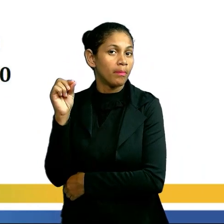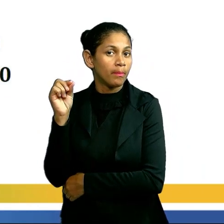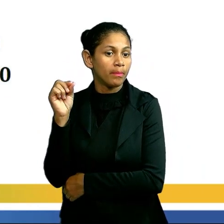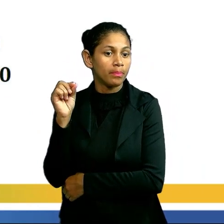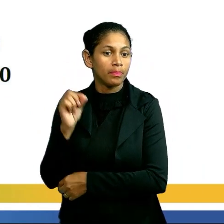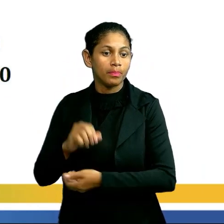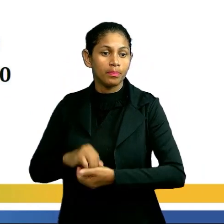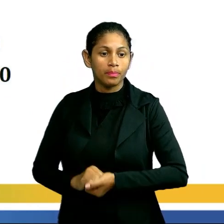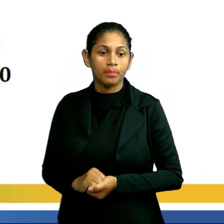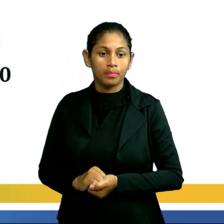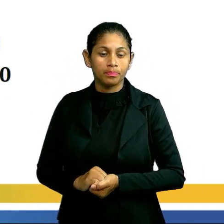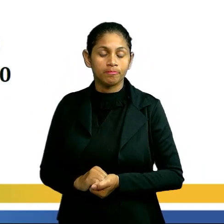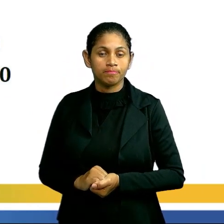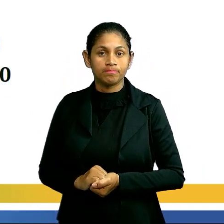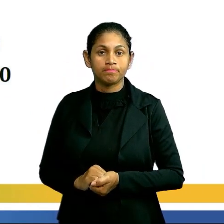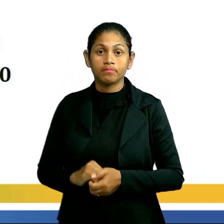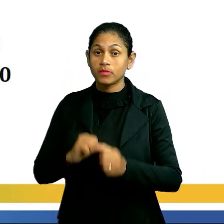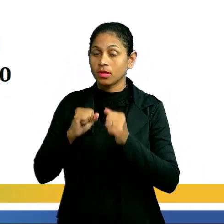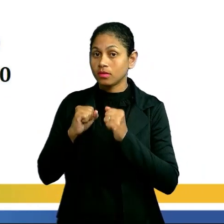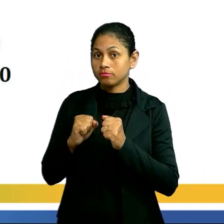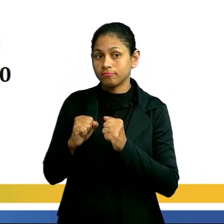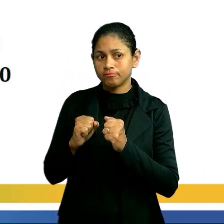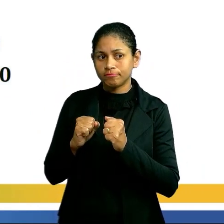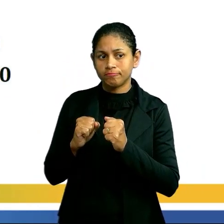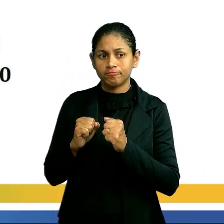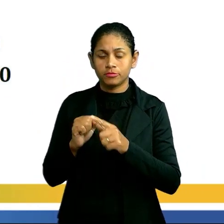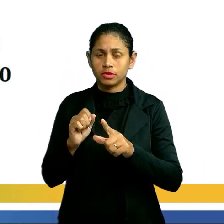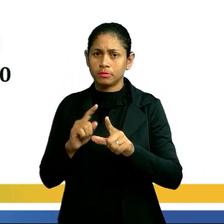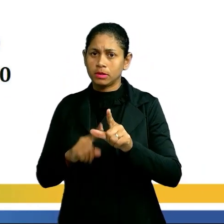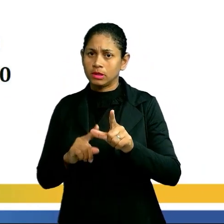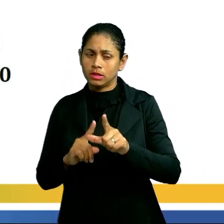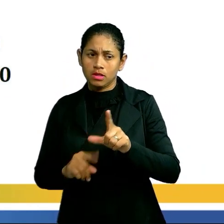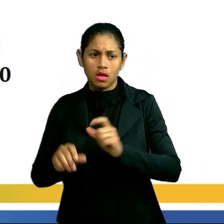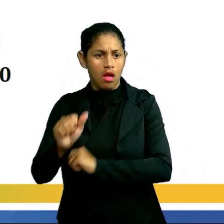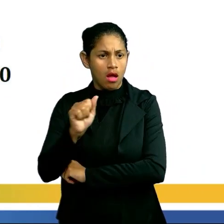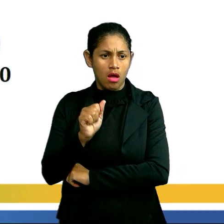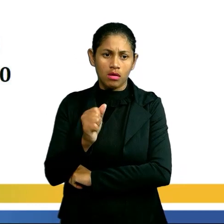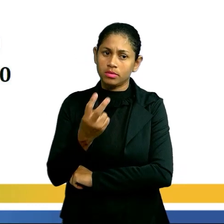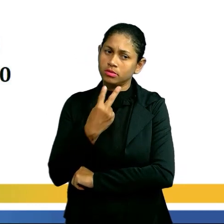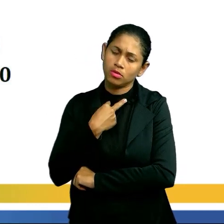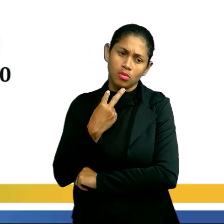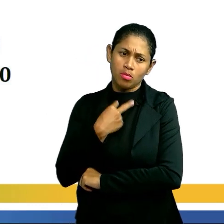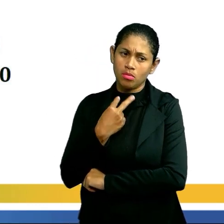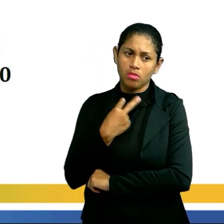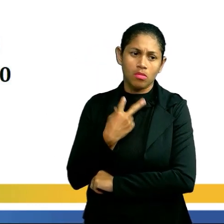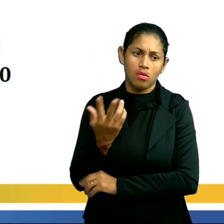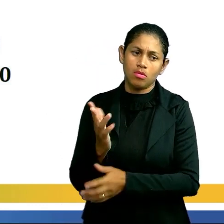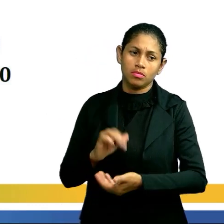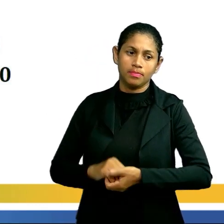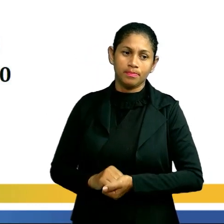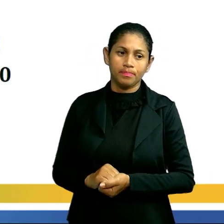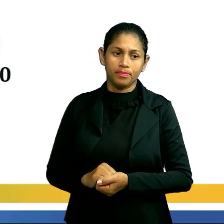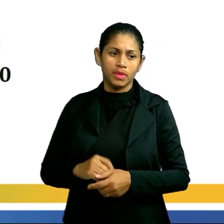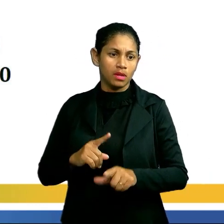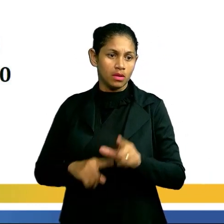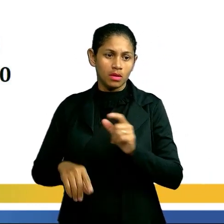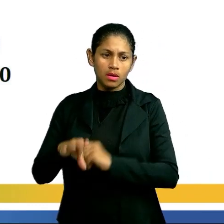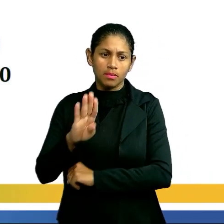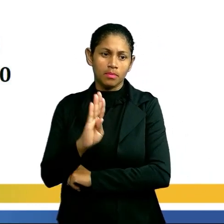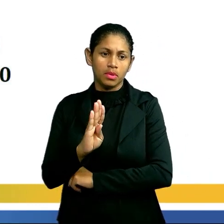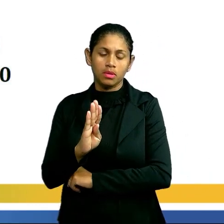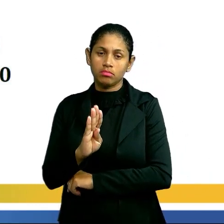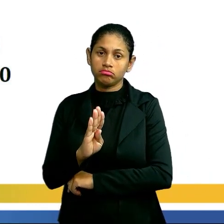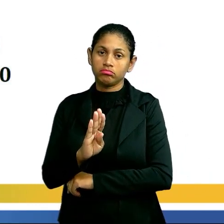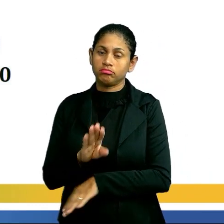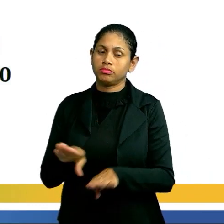A qual possamos observar, na alternativa A não pode ser, já que ele fala que é R$ 500 e R$ 1.000. Na letra B também não pode ser,